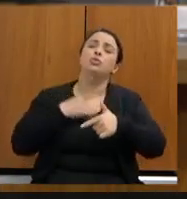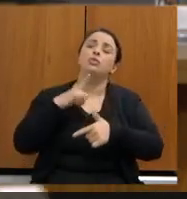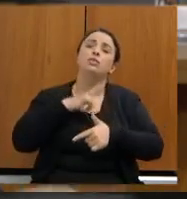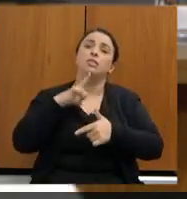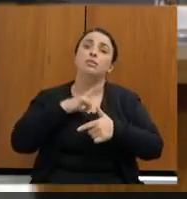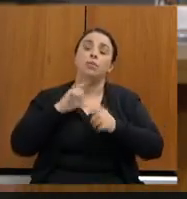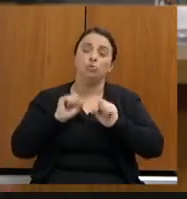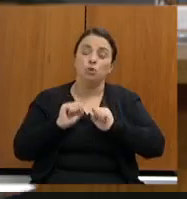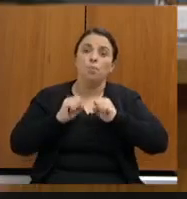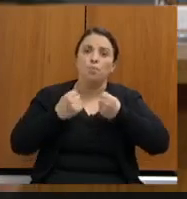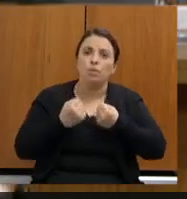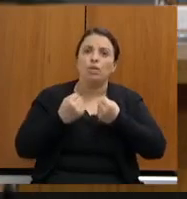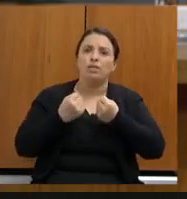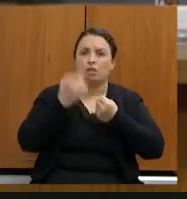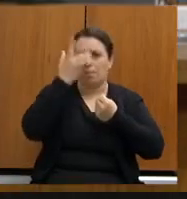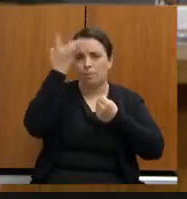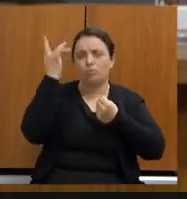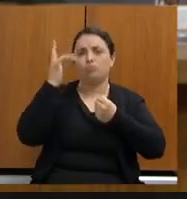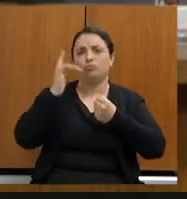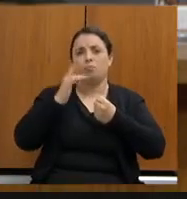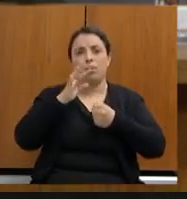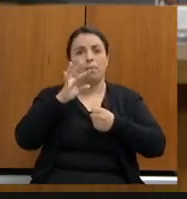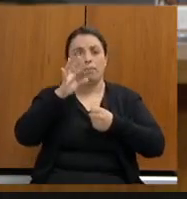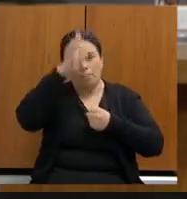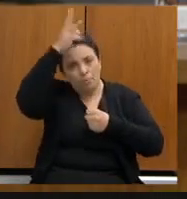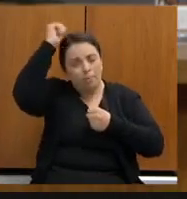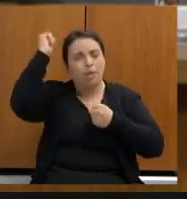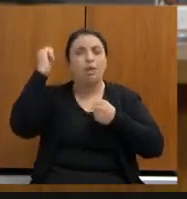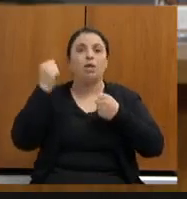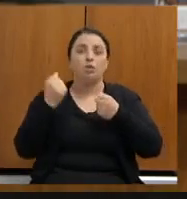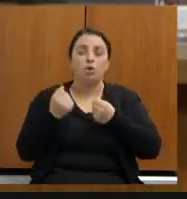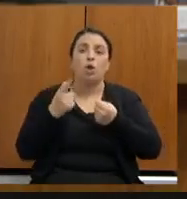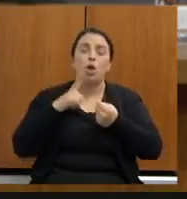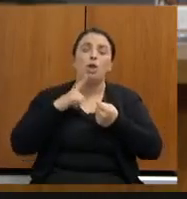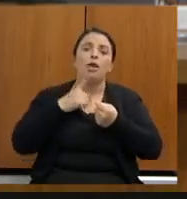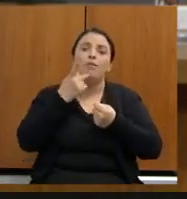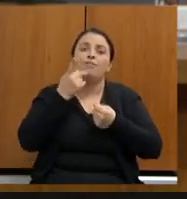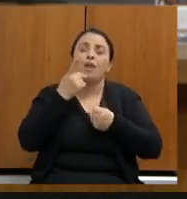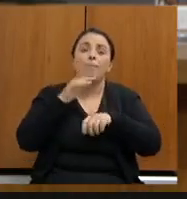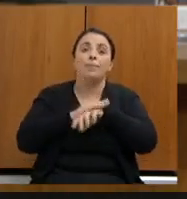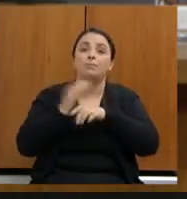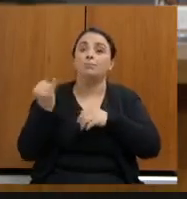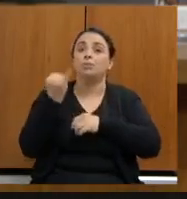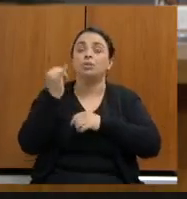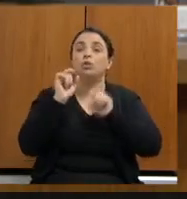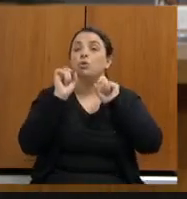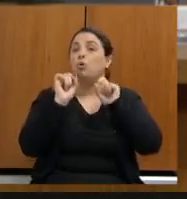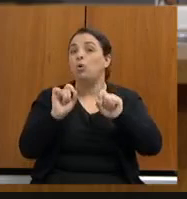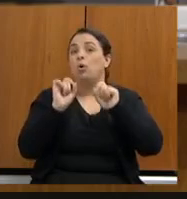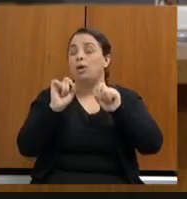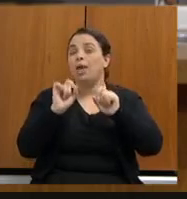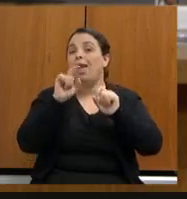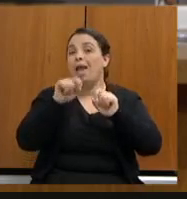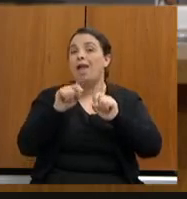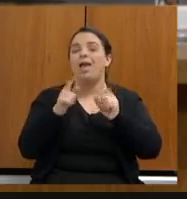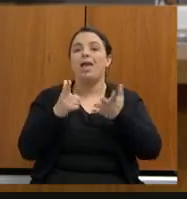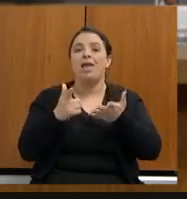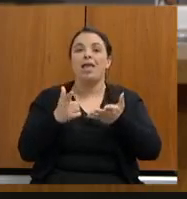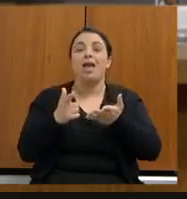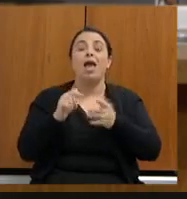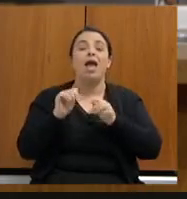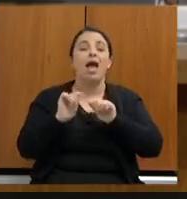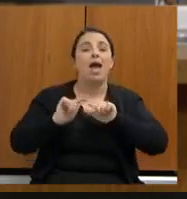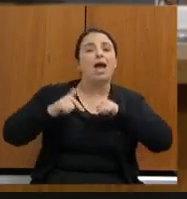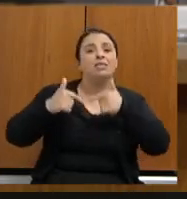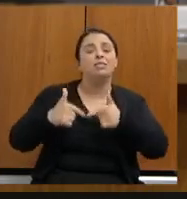no sentido de proteger o nosso Bombeiro Militar quero chamar aí Aqui um destaque que é relativo à produção de Atos